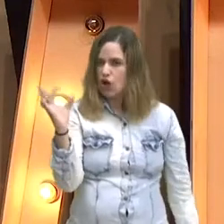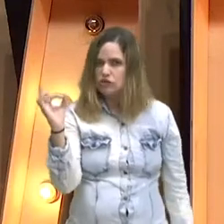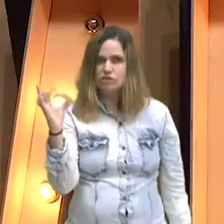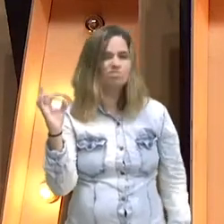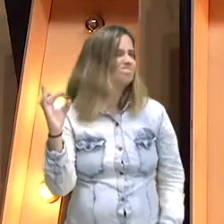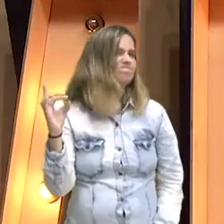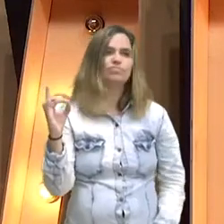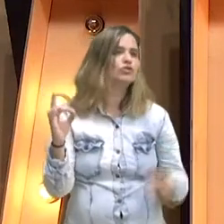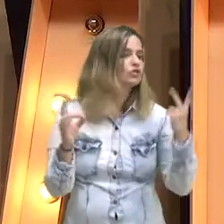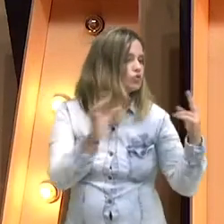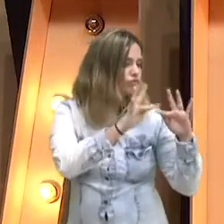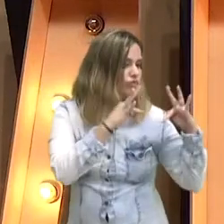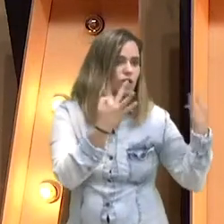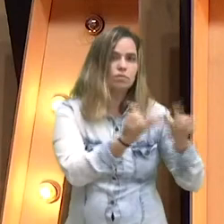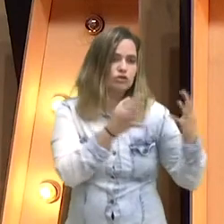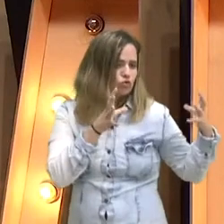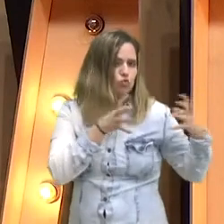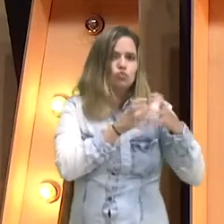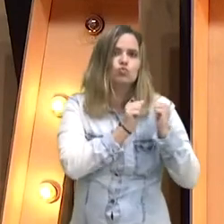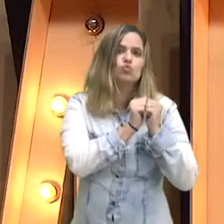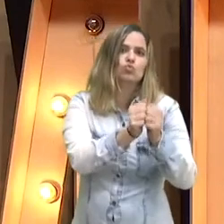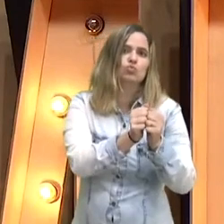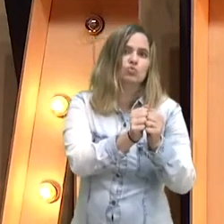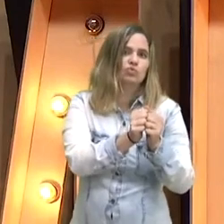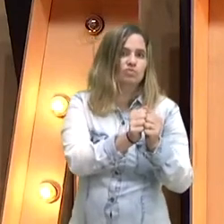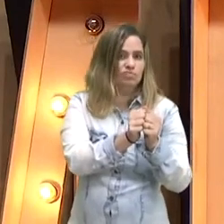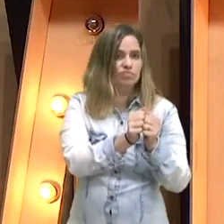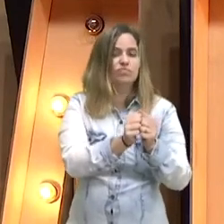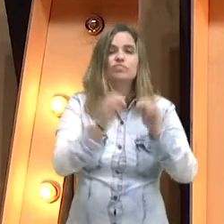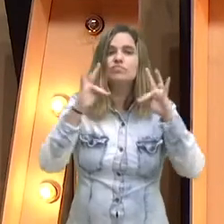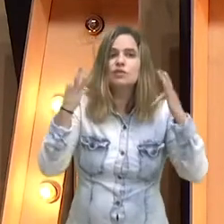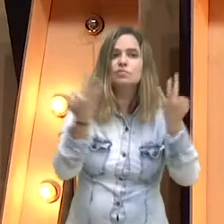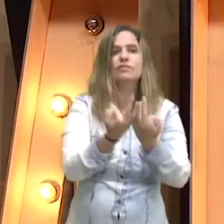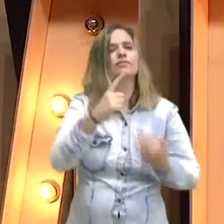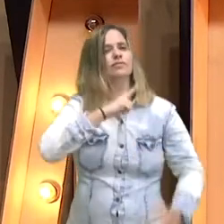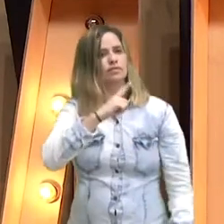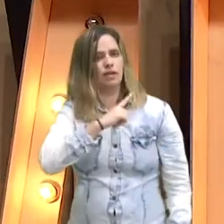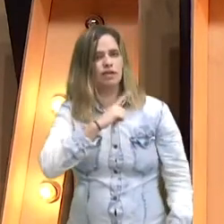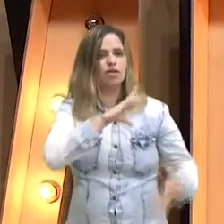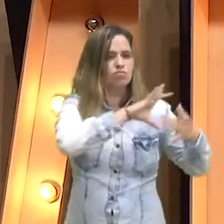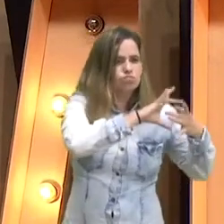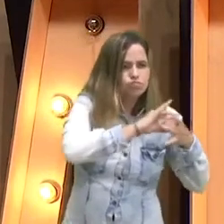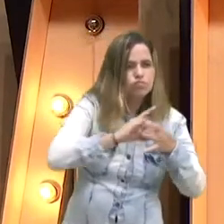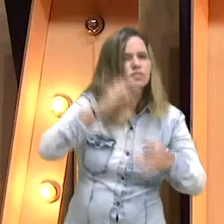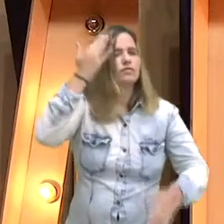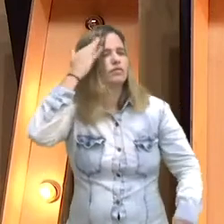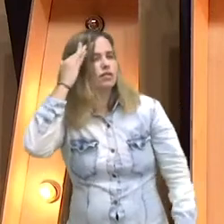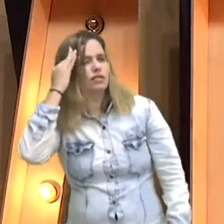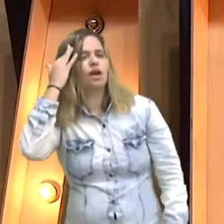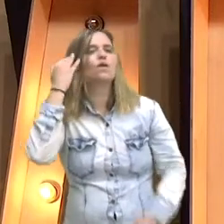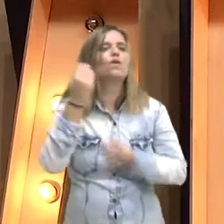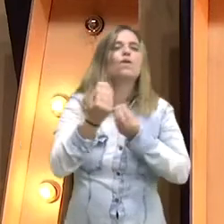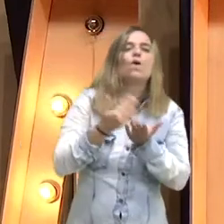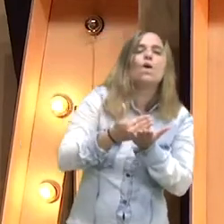na família que a gente vai fortalecer as pessoas. É na família que nós vamos fortalecer conceitos. E tem que ser desde o menino pequenininho. Ah não, não